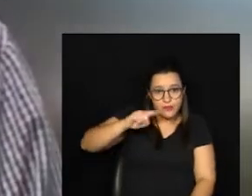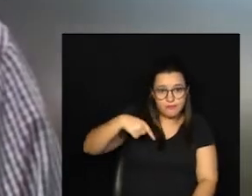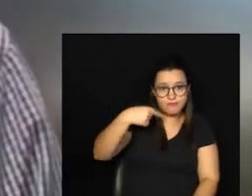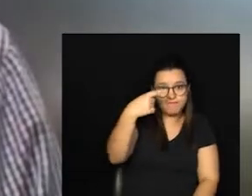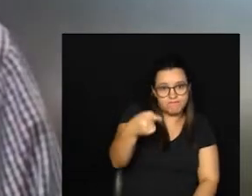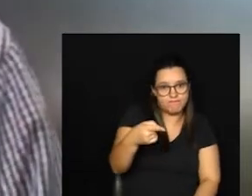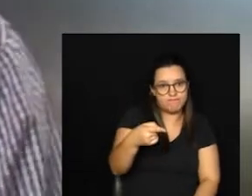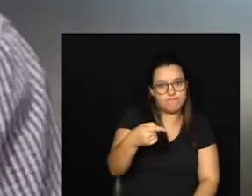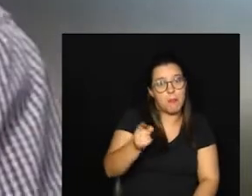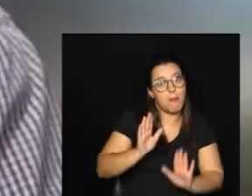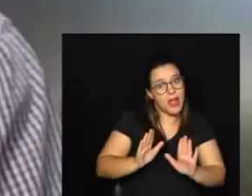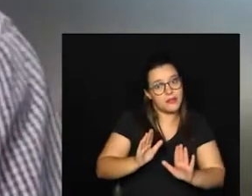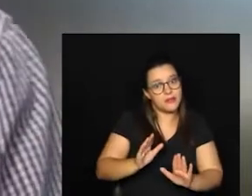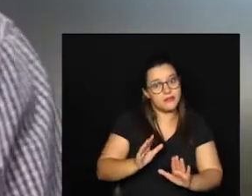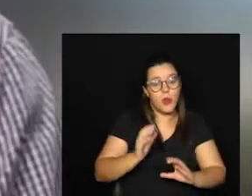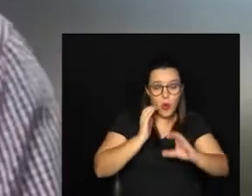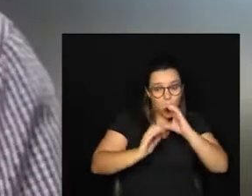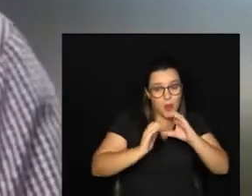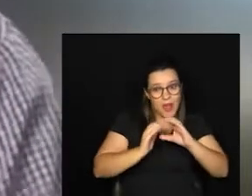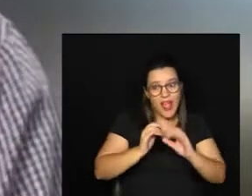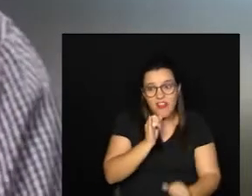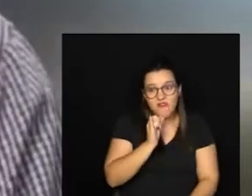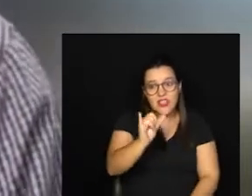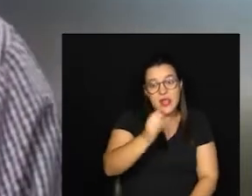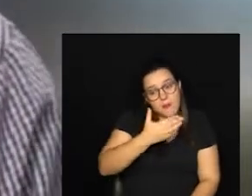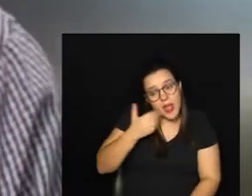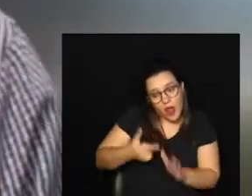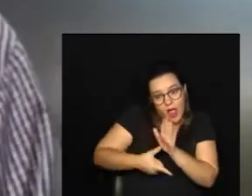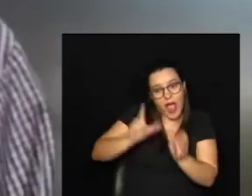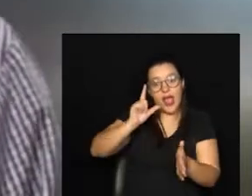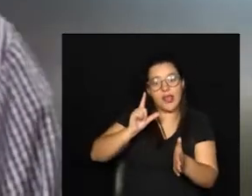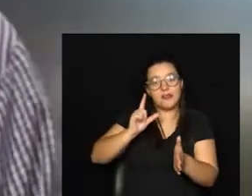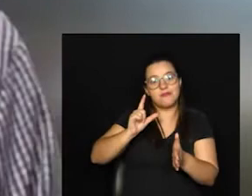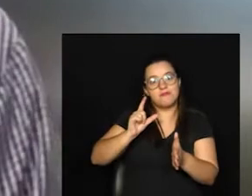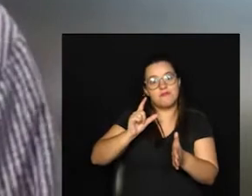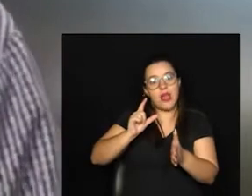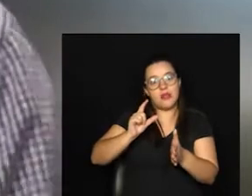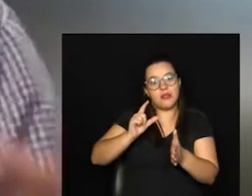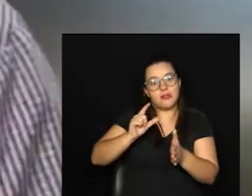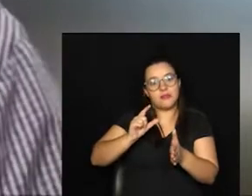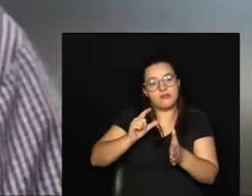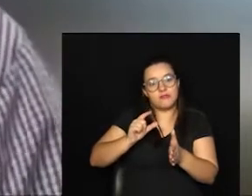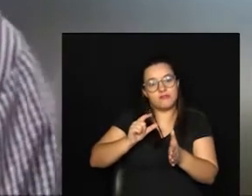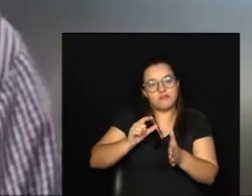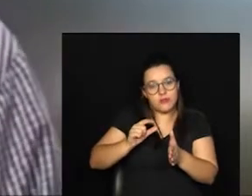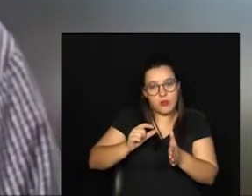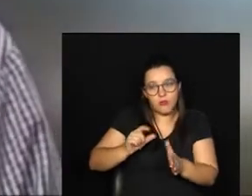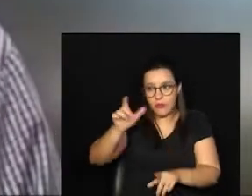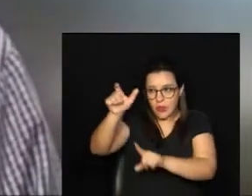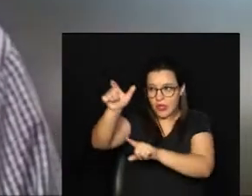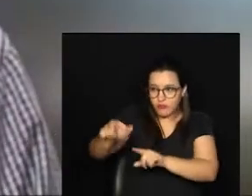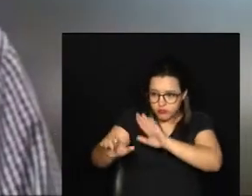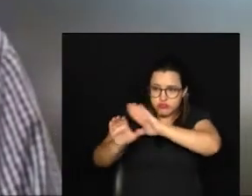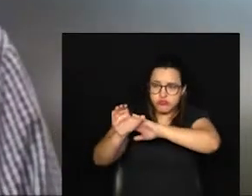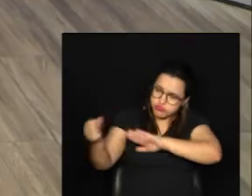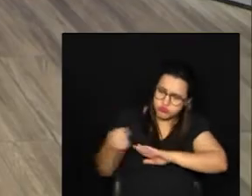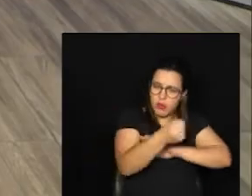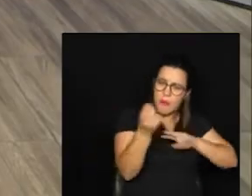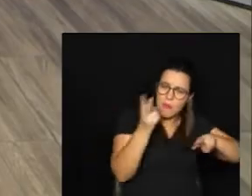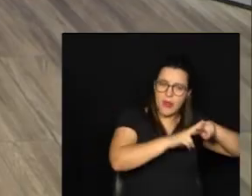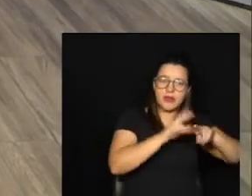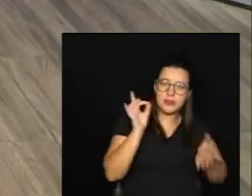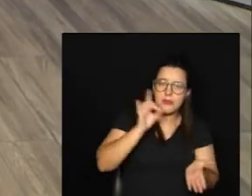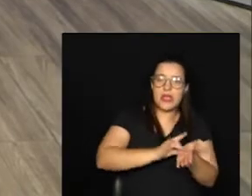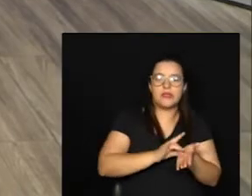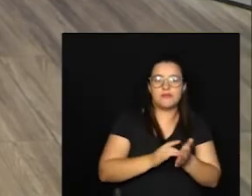o importante é que essa comunicação seja feita em busca do combate à falta de punição. Leonardo,